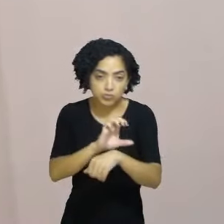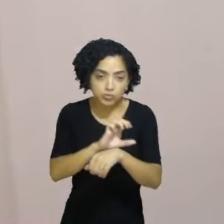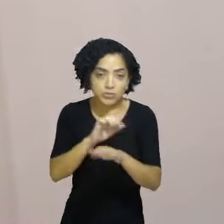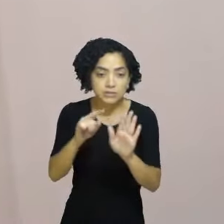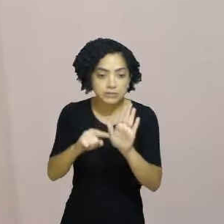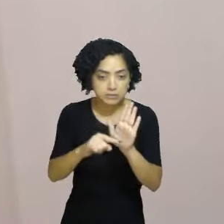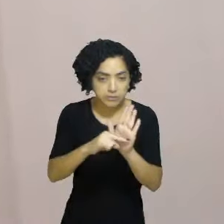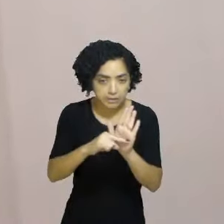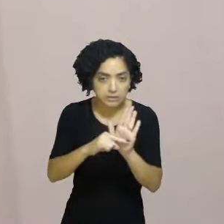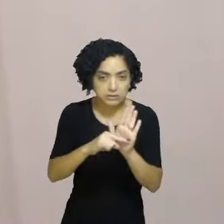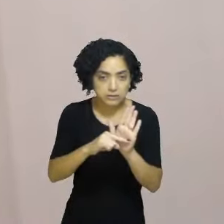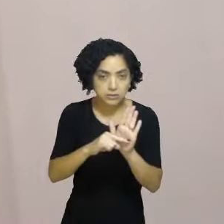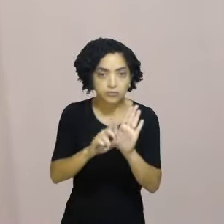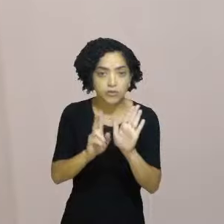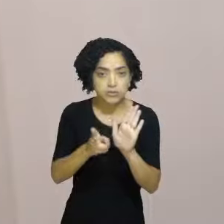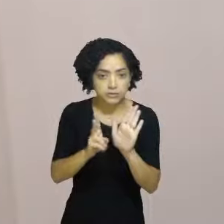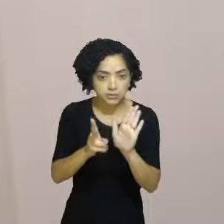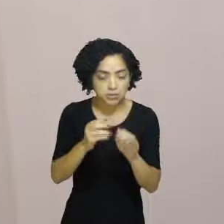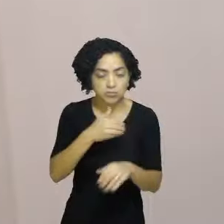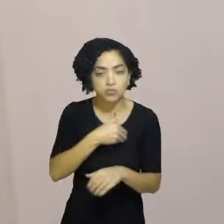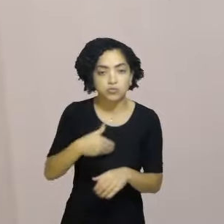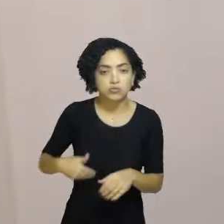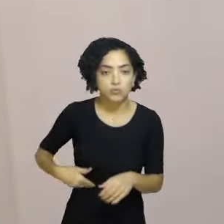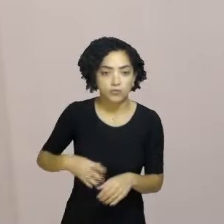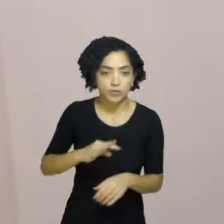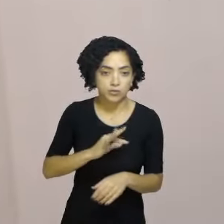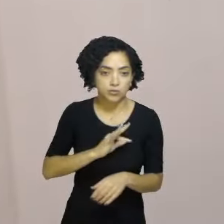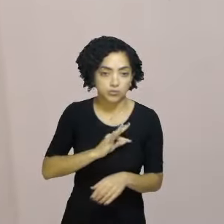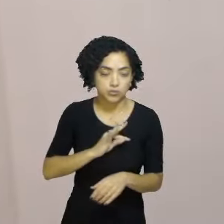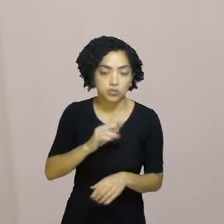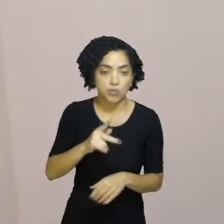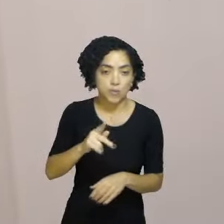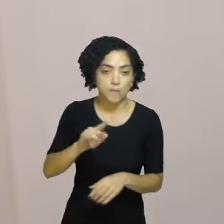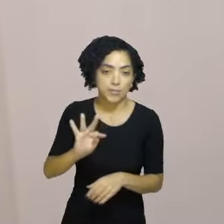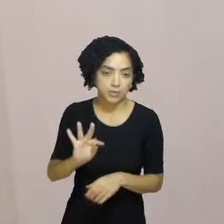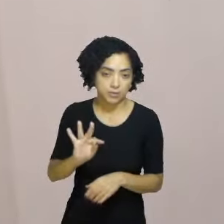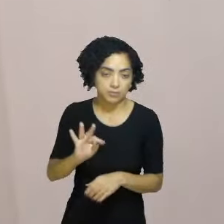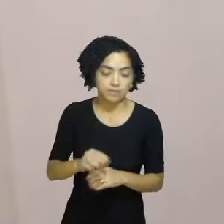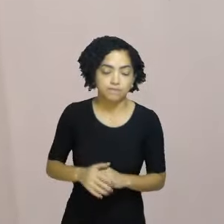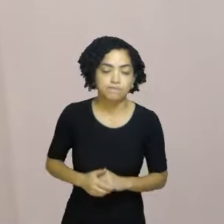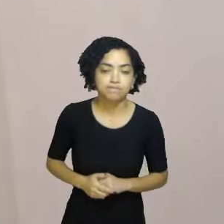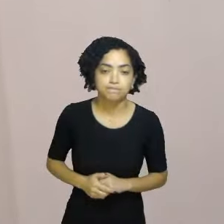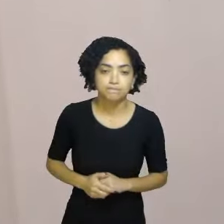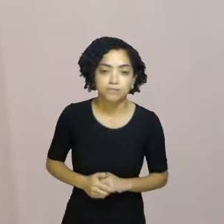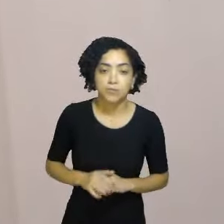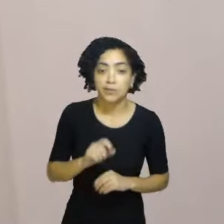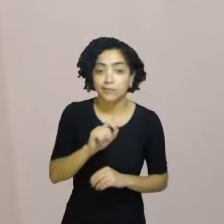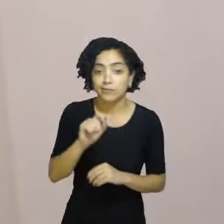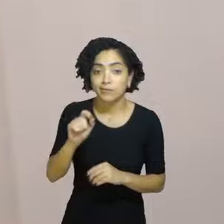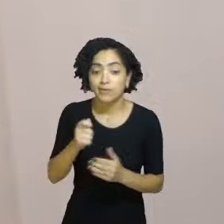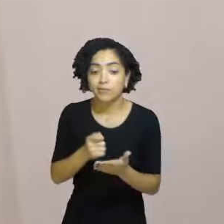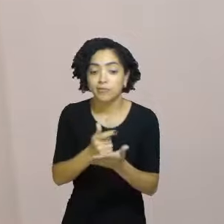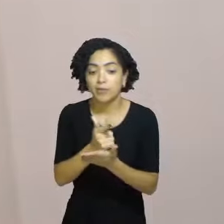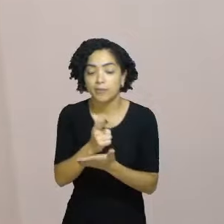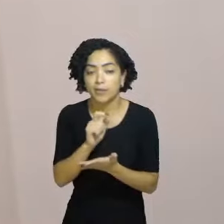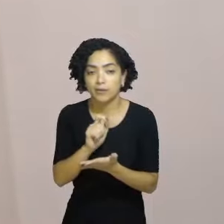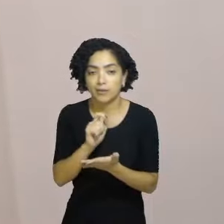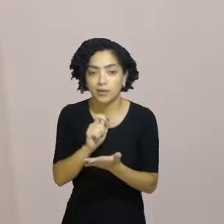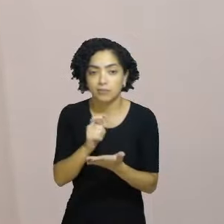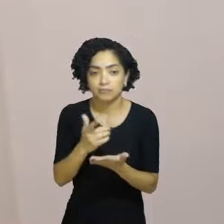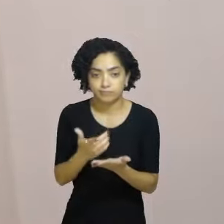nos governos petistas. E como de praxe, quem pagará por esta